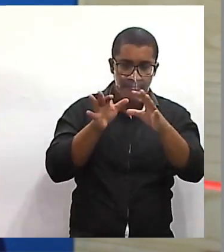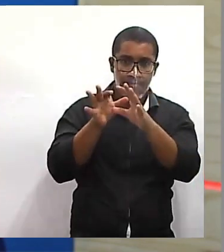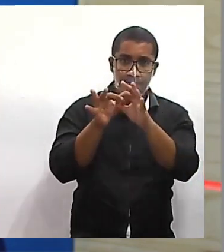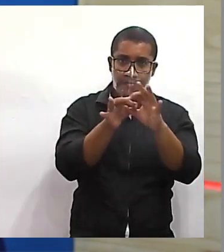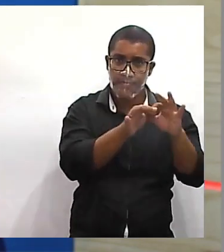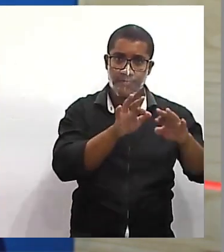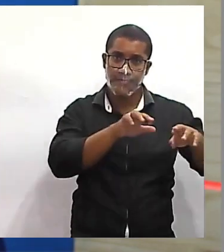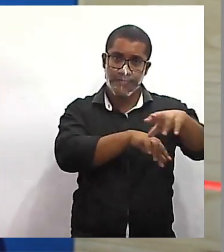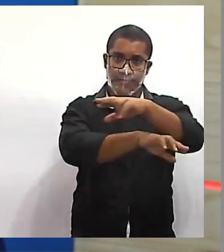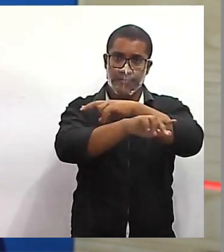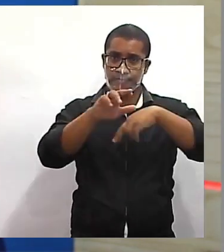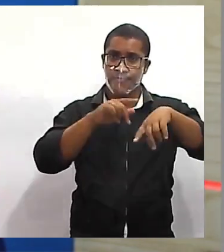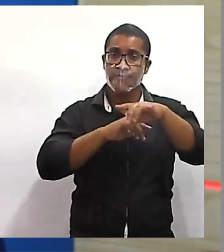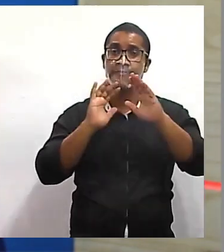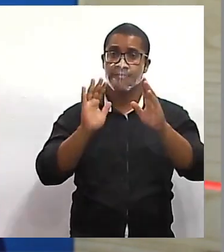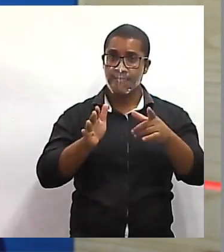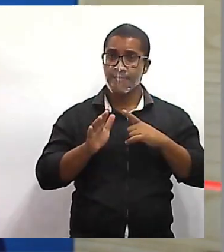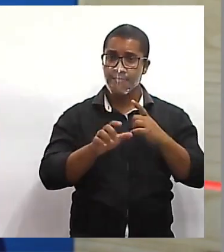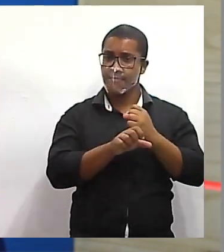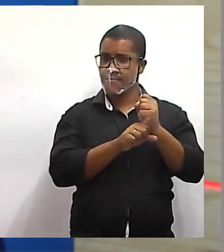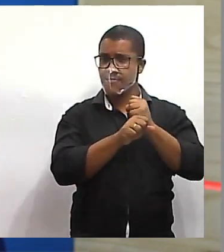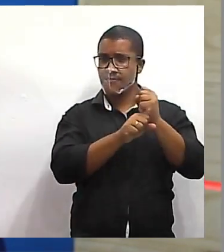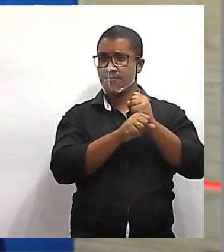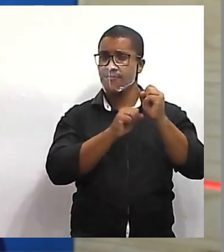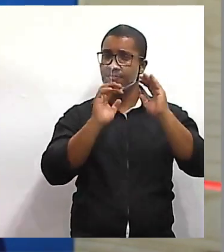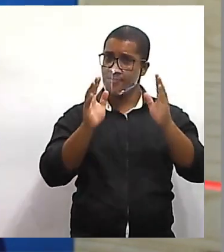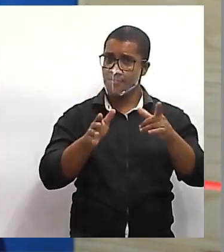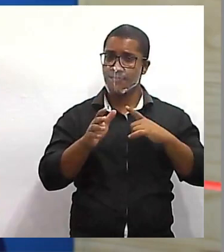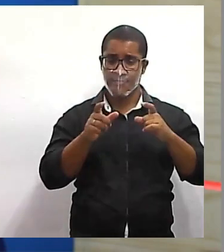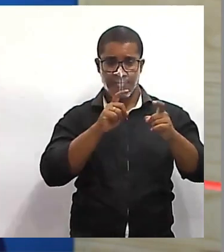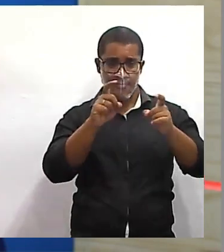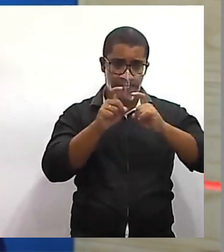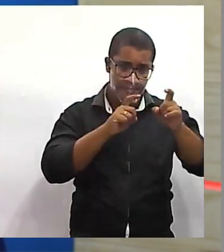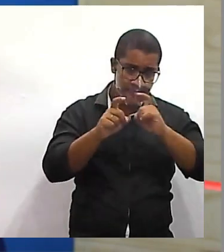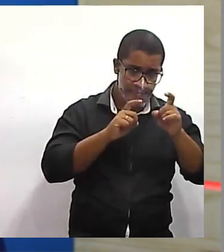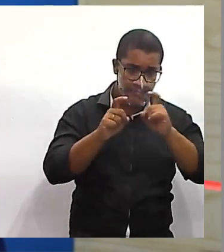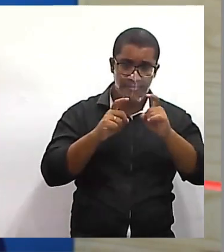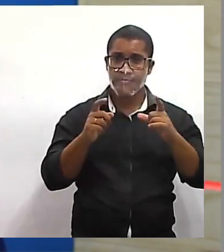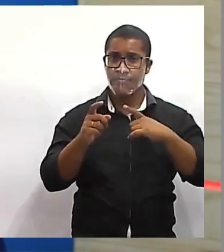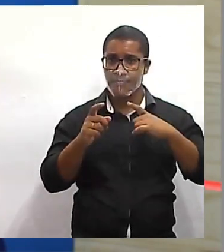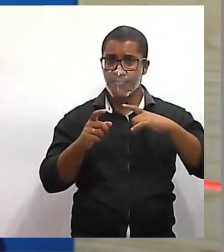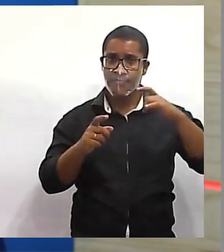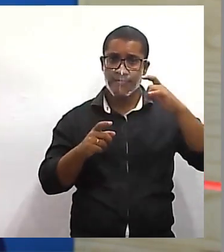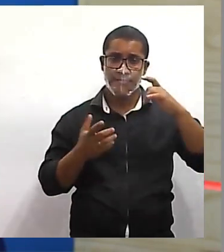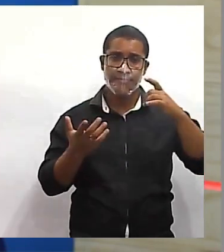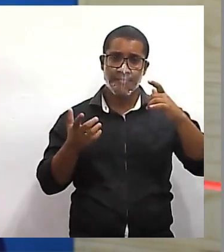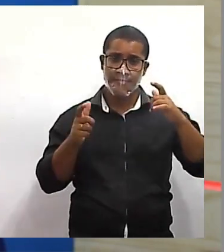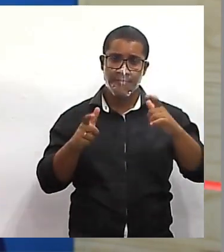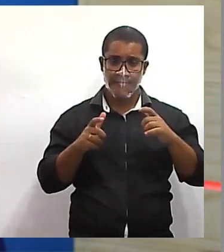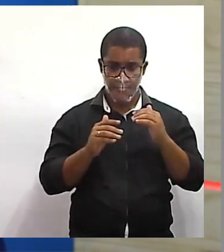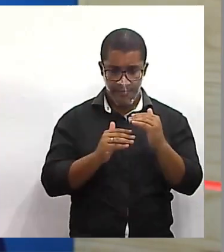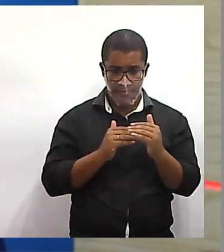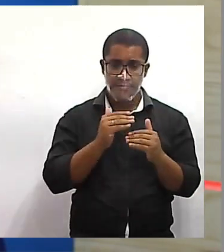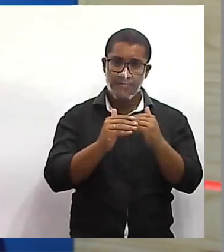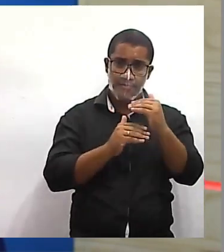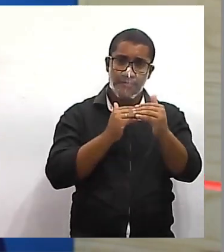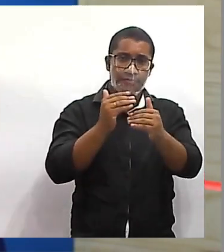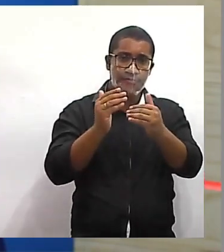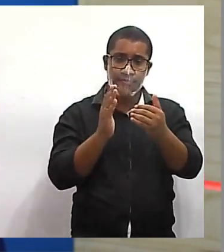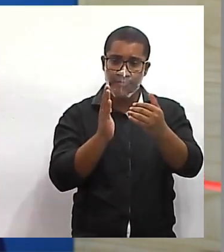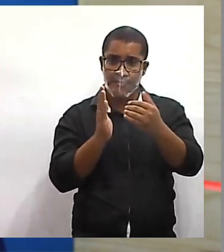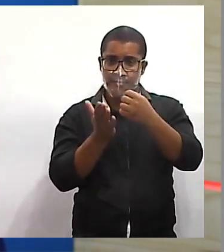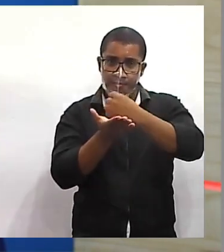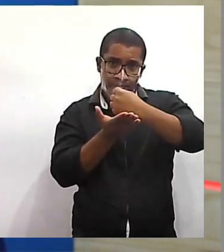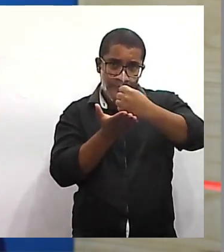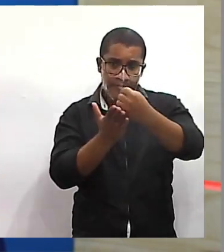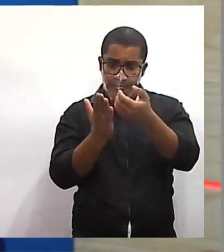gente teve, né, anos e anos de discussão, de momentos de construção desse documento,